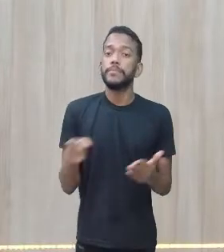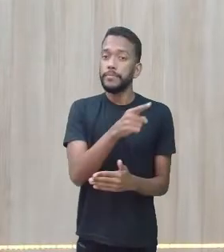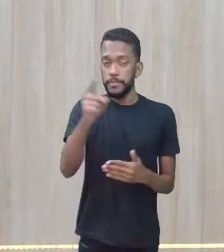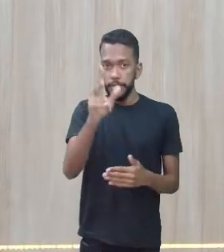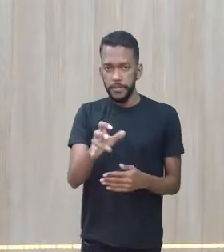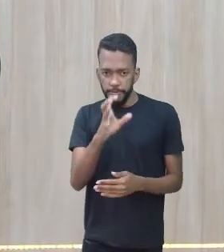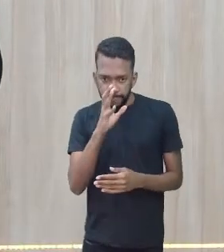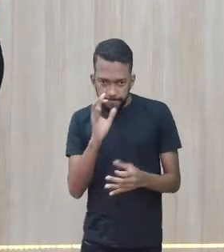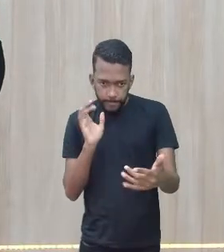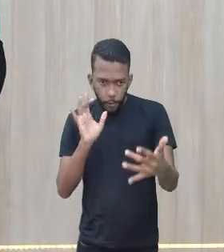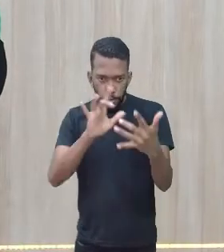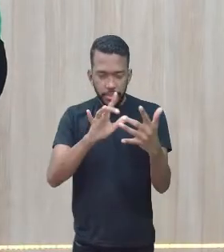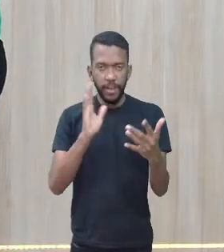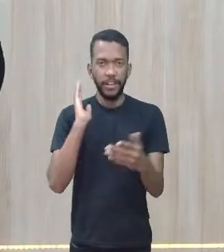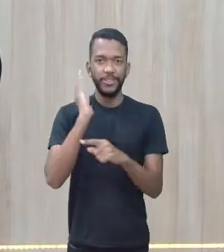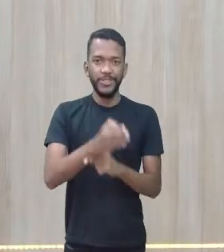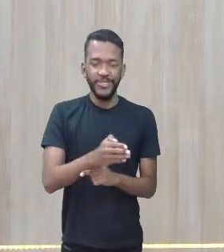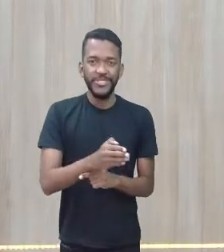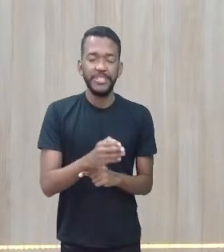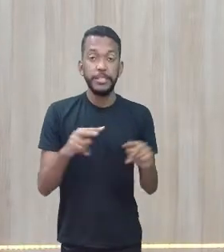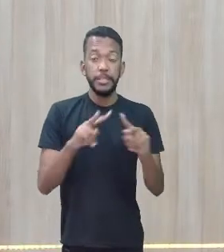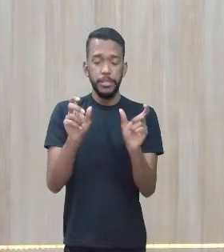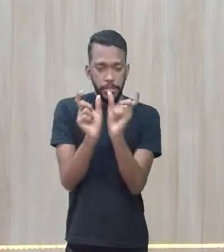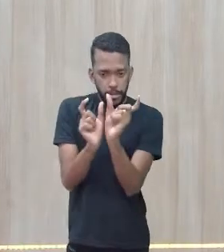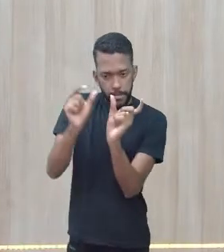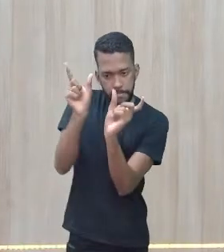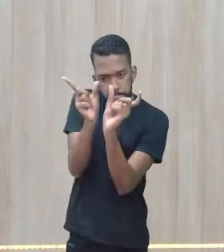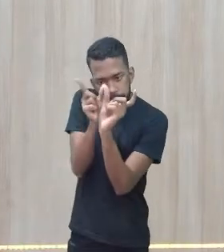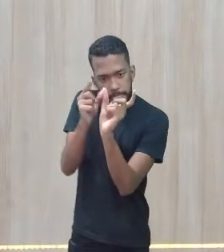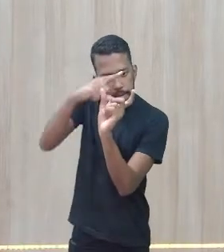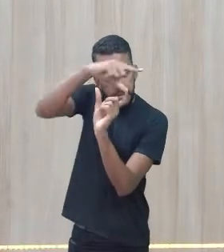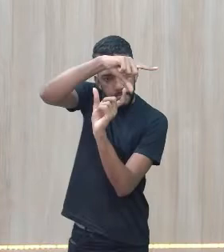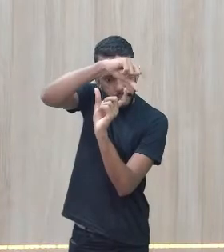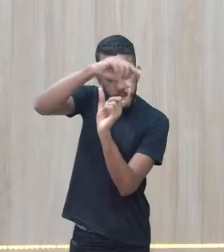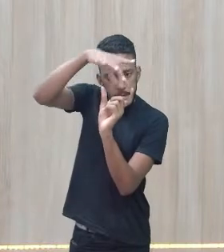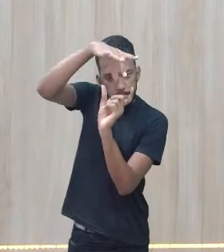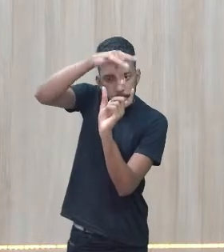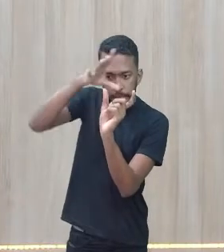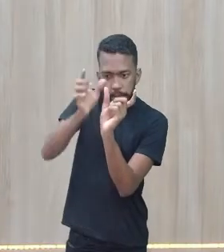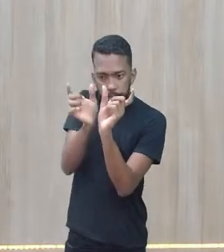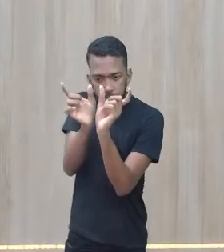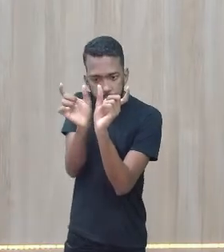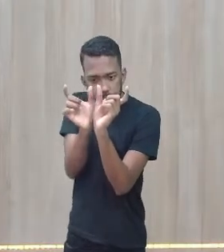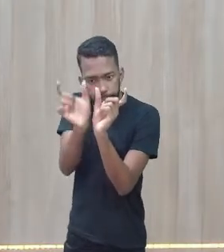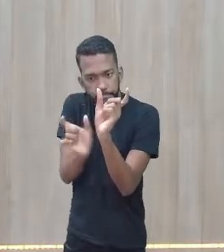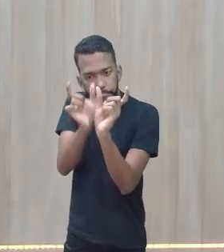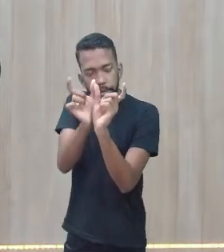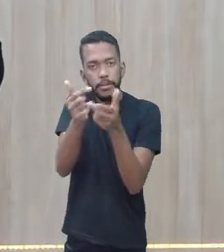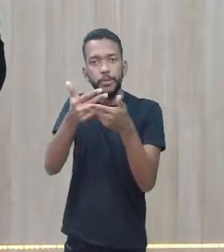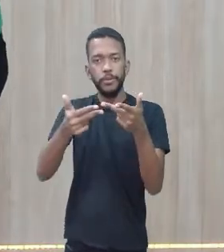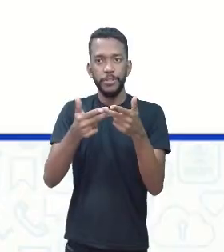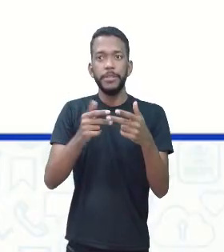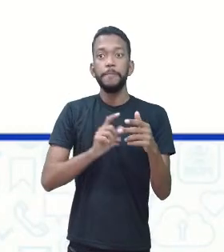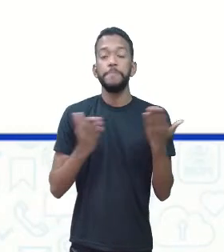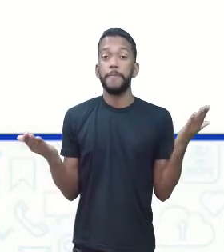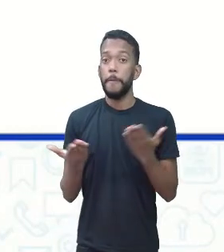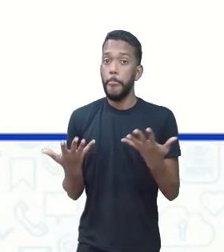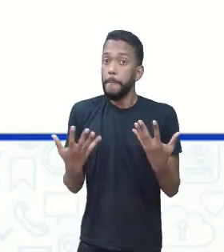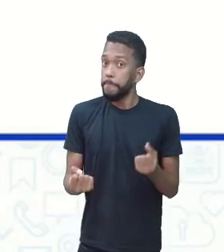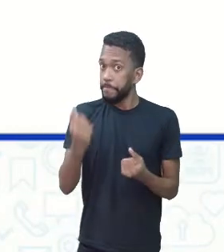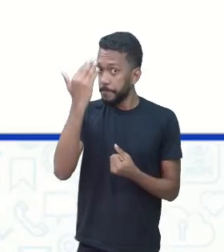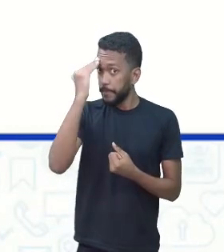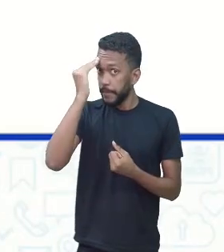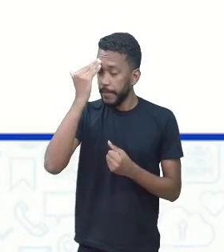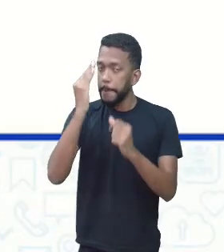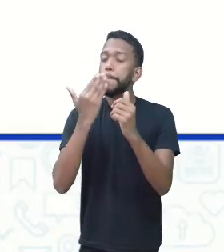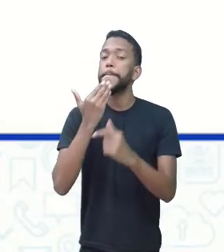esse contato com as partes que compõem a palavra. Para entender melhor como as